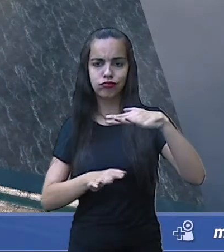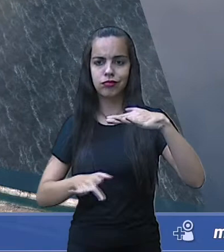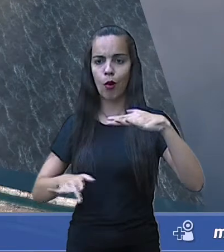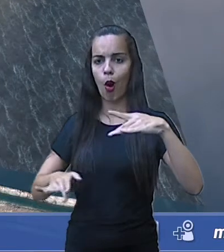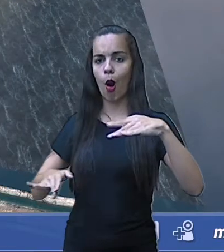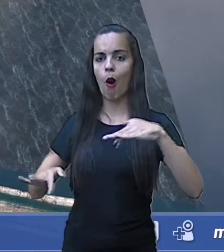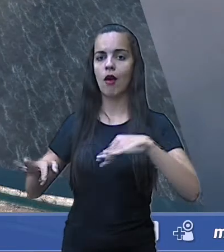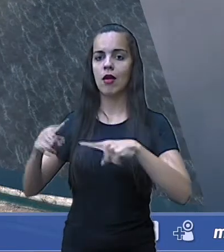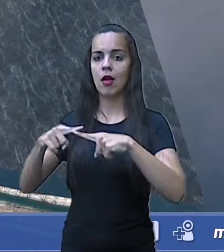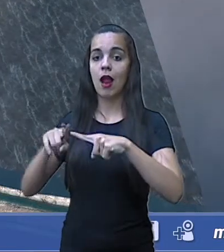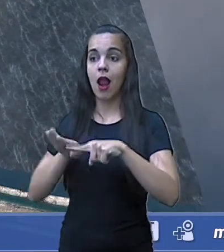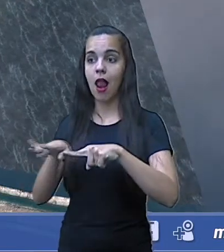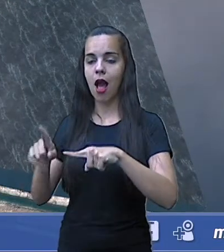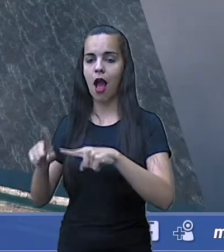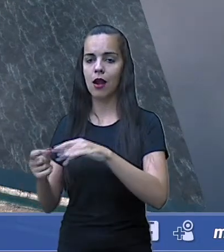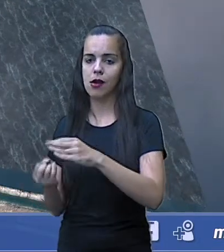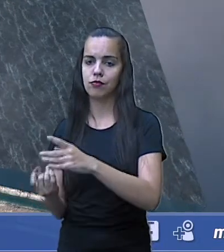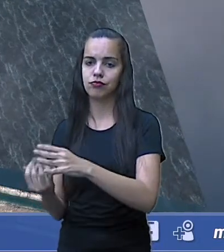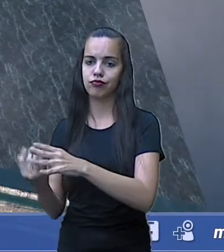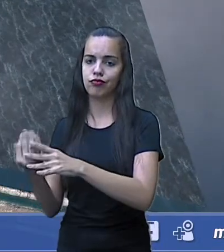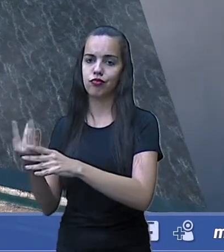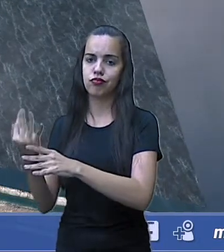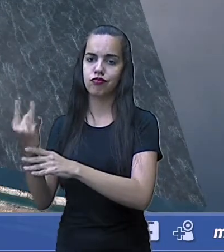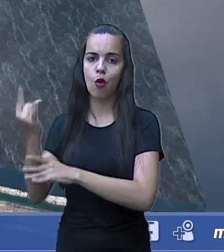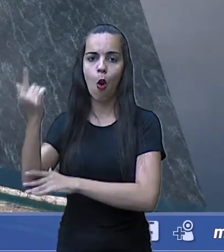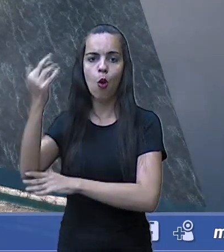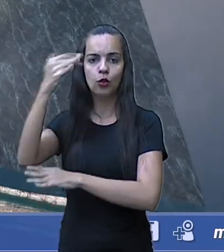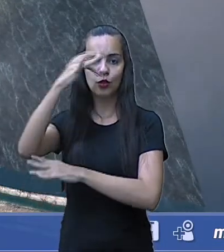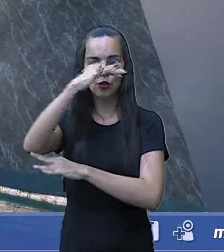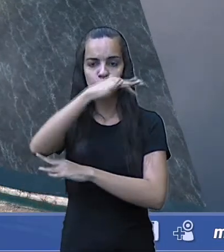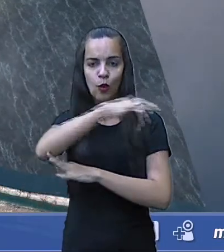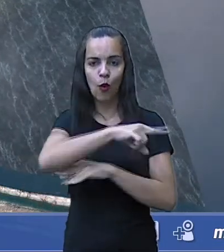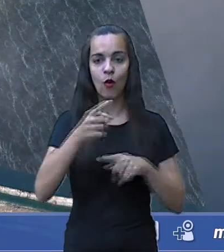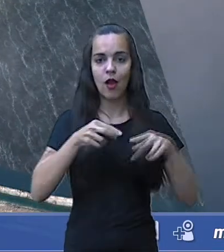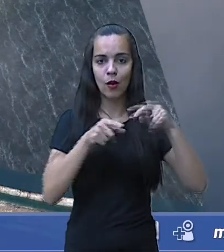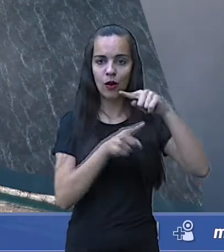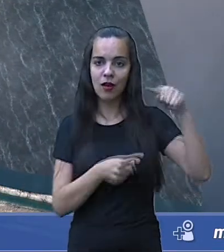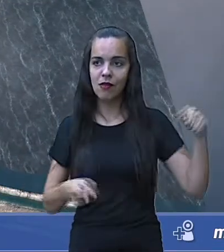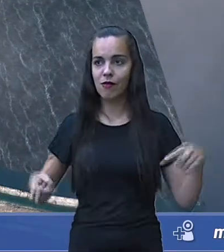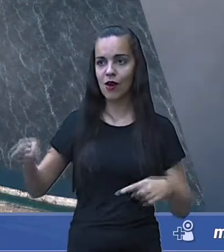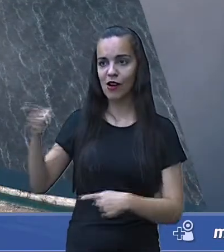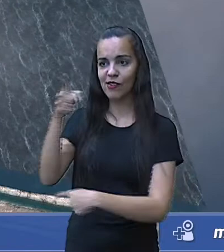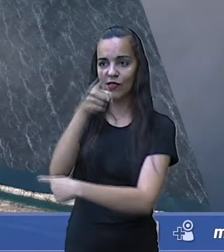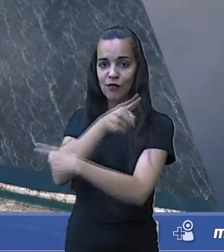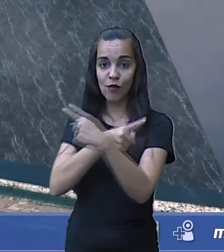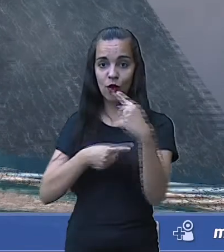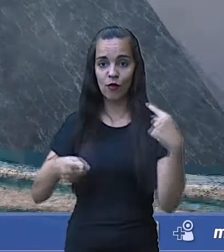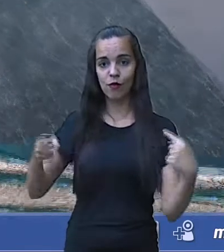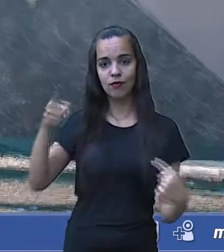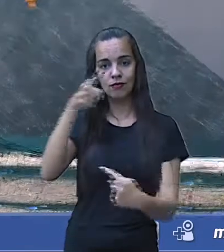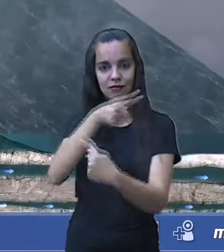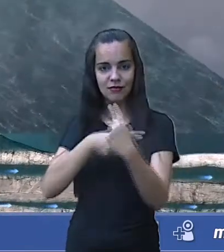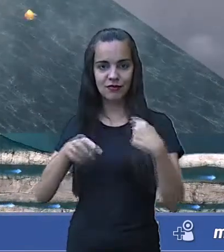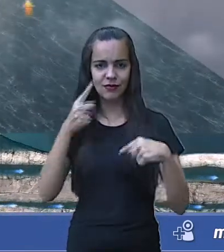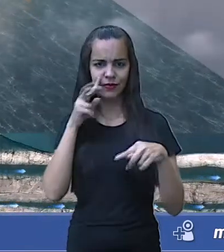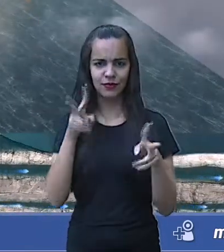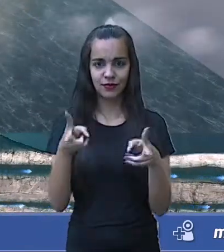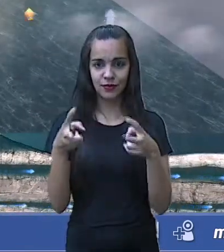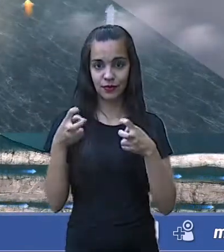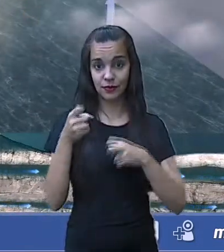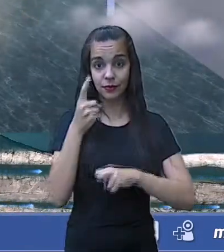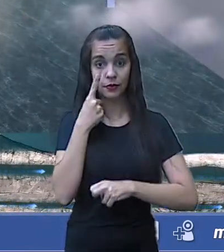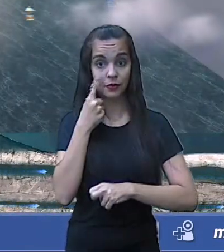correm, nivelam e chegam no oceano. Mas aqui o importante para a